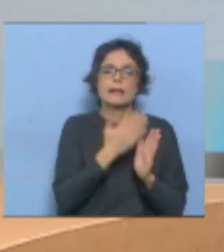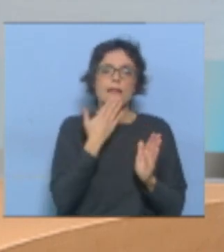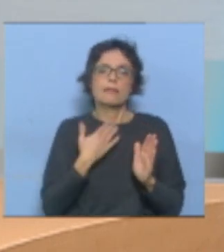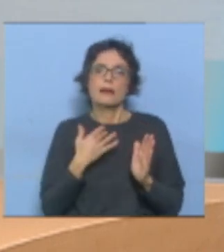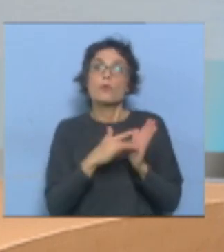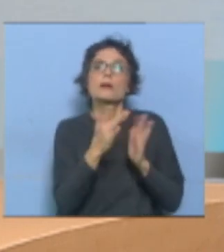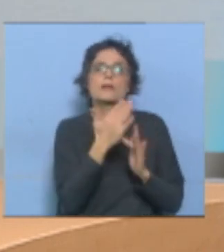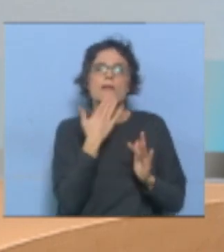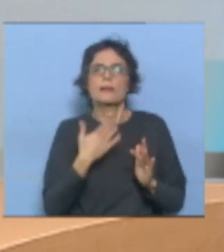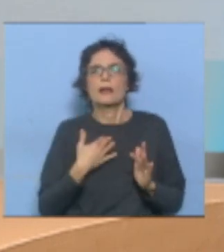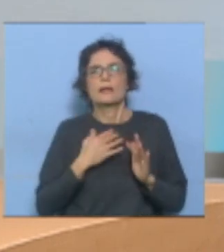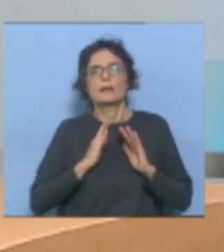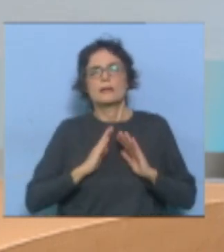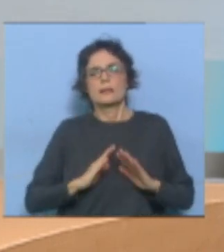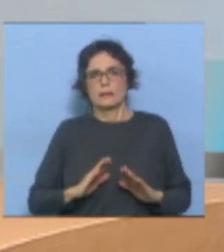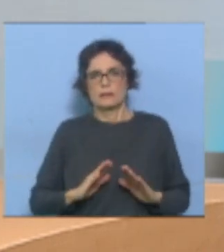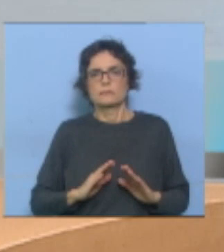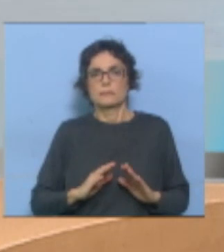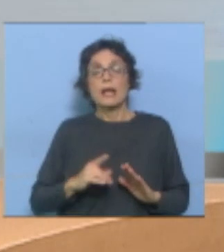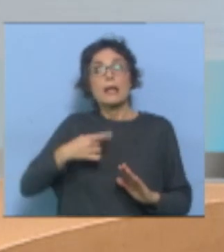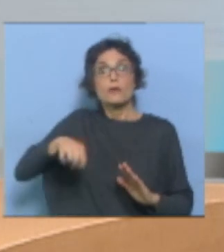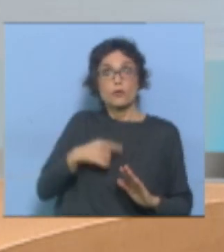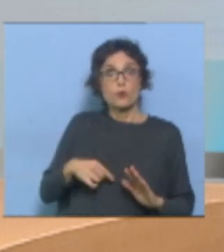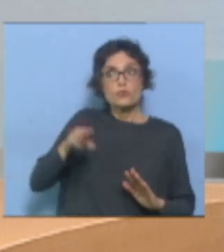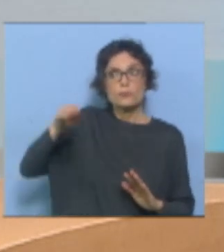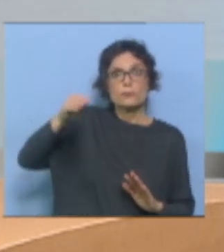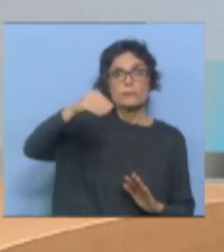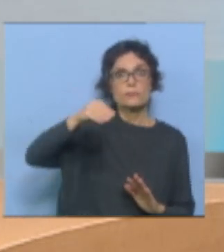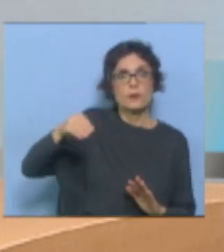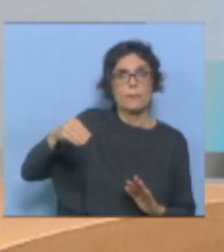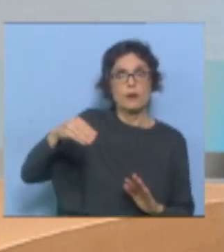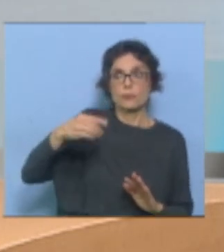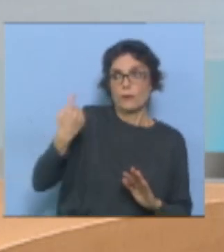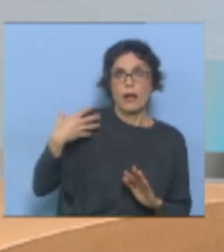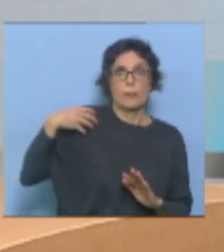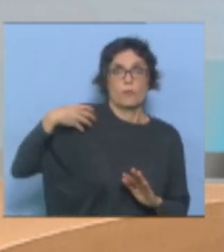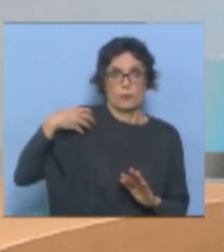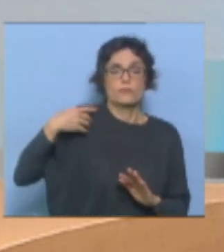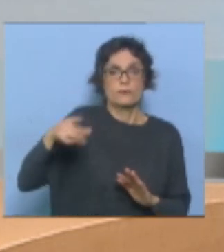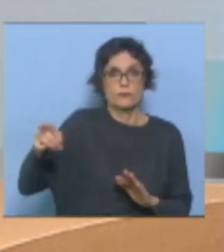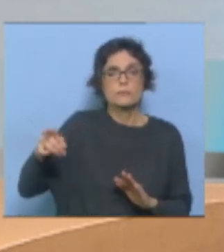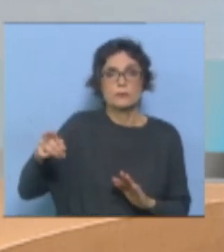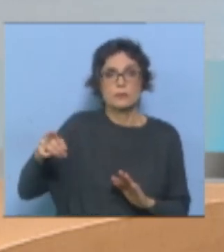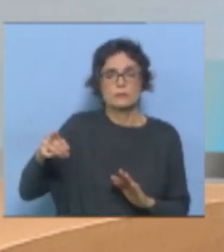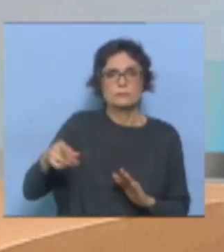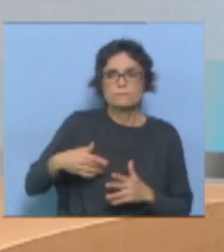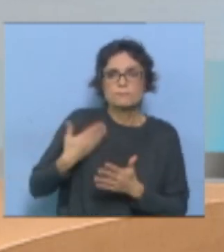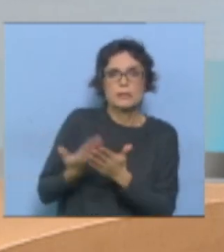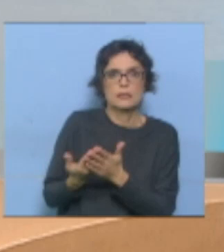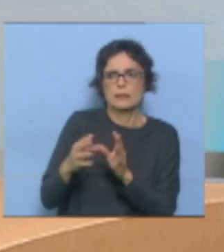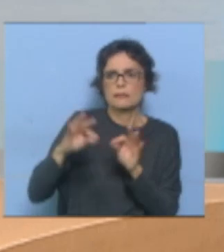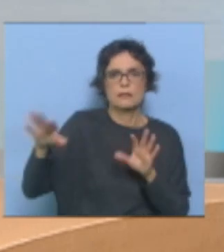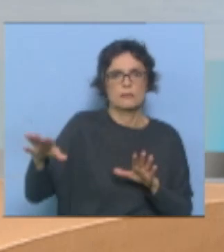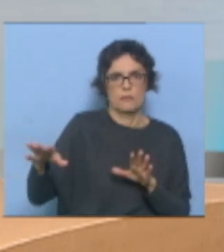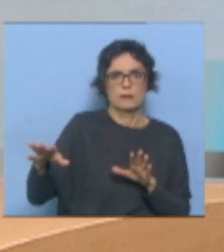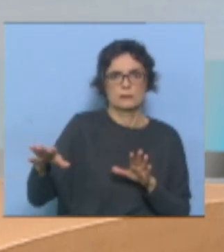Cristo, somos também chamados a ser alívio e consolo para os irmãos com atitude mansa e humilde à imitação